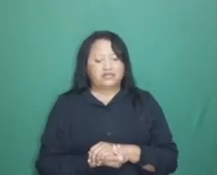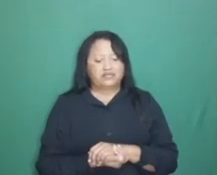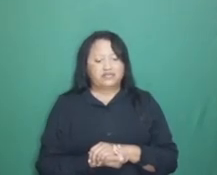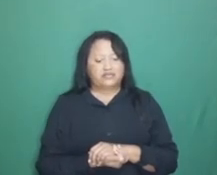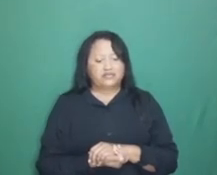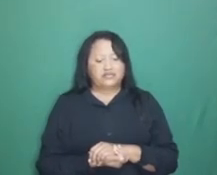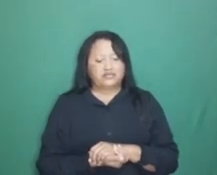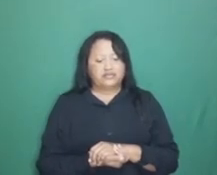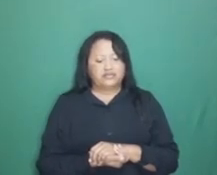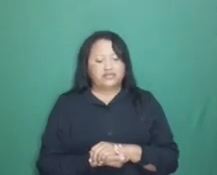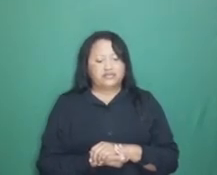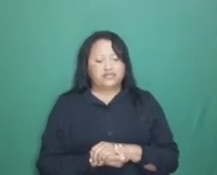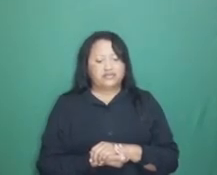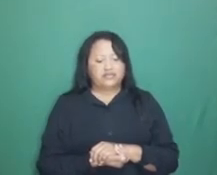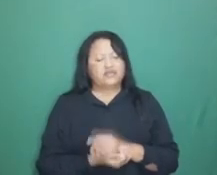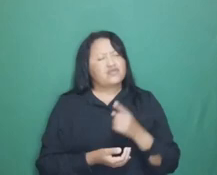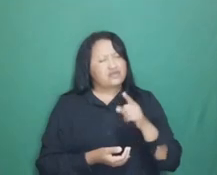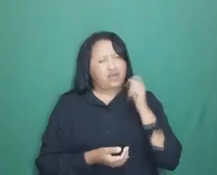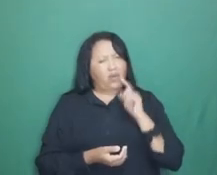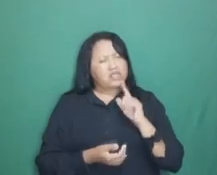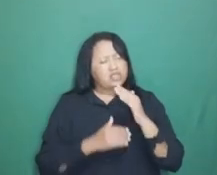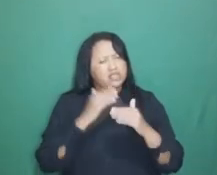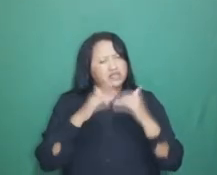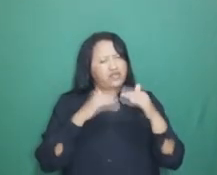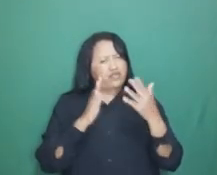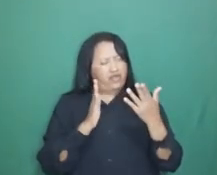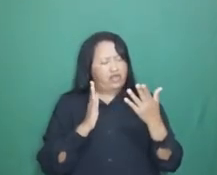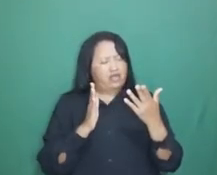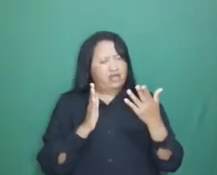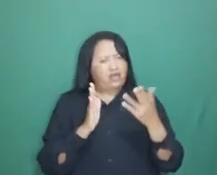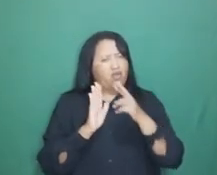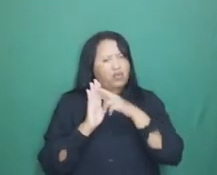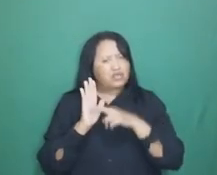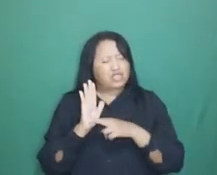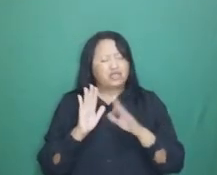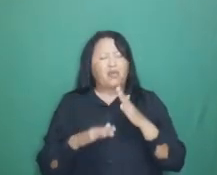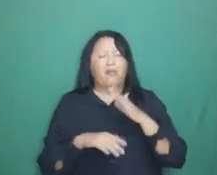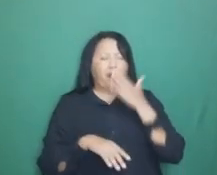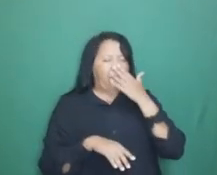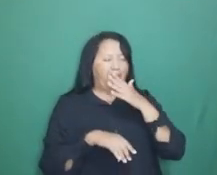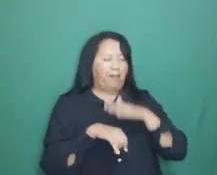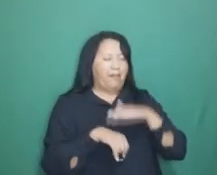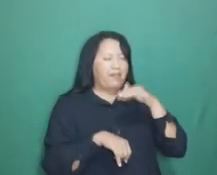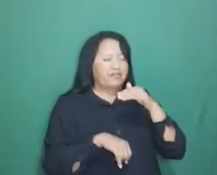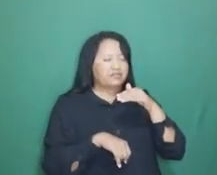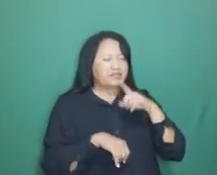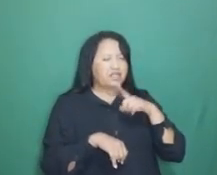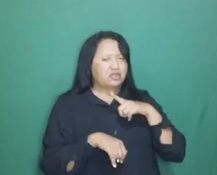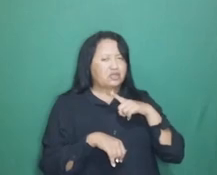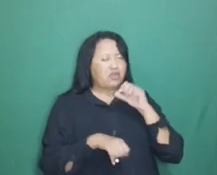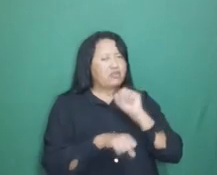Mas você vai conseguir desenvolver o projeto mesmo tendo uma paralisia cerebral E aí o cadeirante diz assim não se